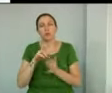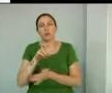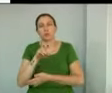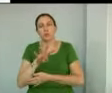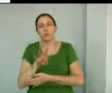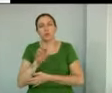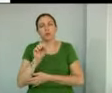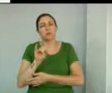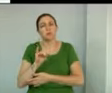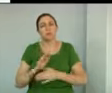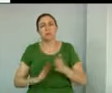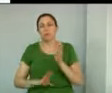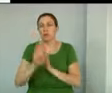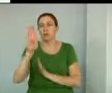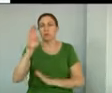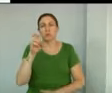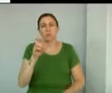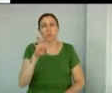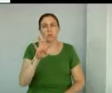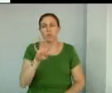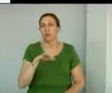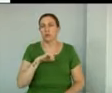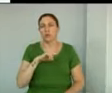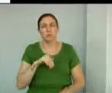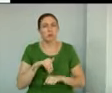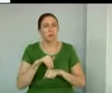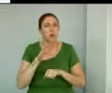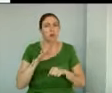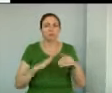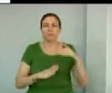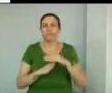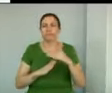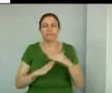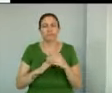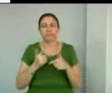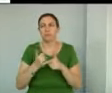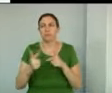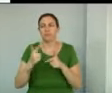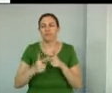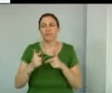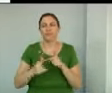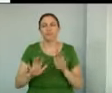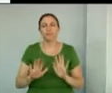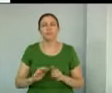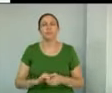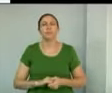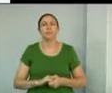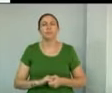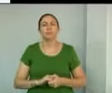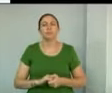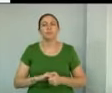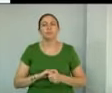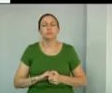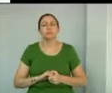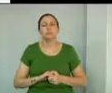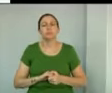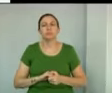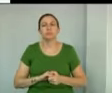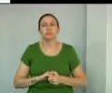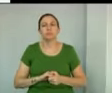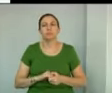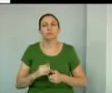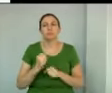passou de 54%, aí sim começa a ter outras restrições, enfim, outros problemas. Tá? Então o limite total é 54%, projeção